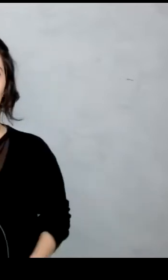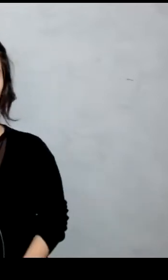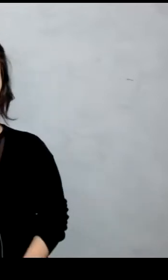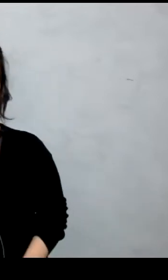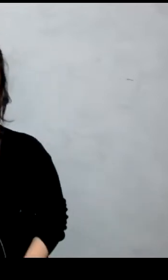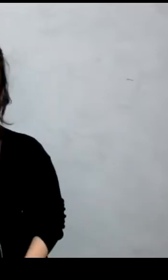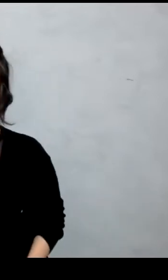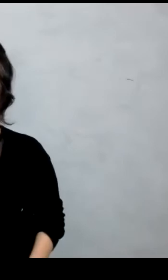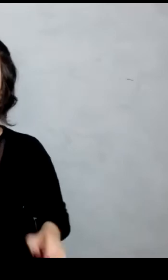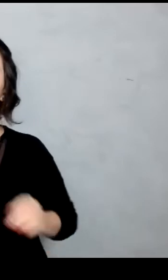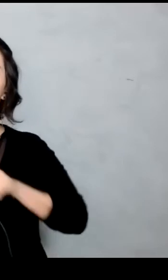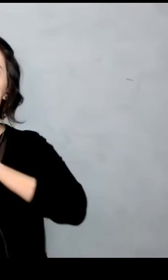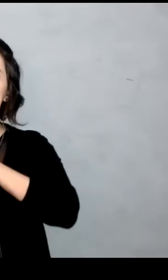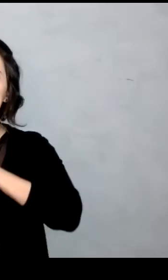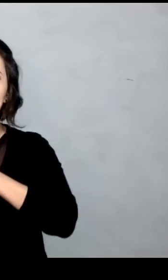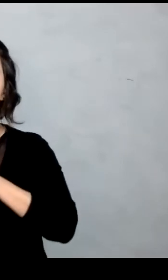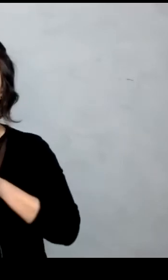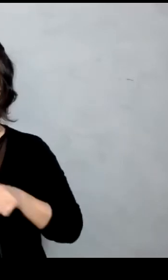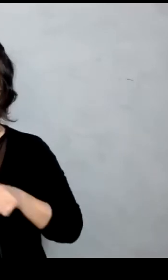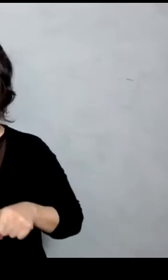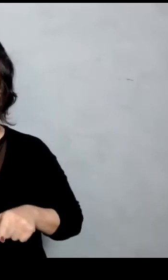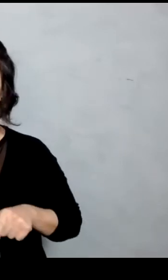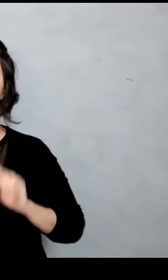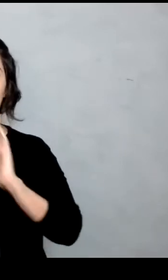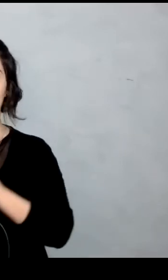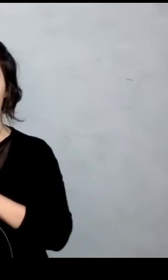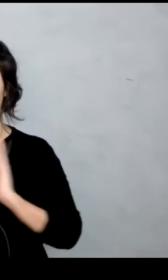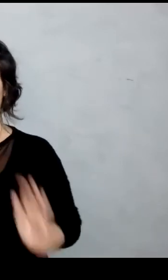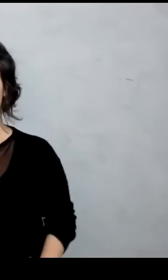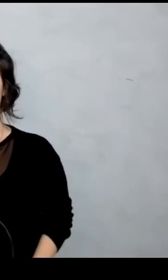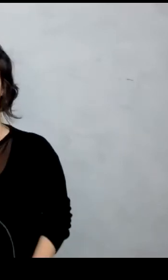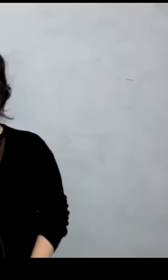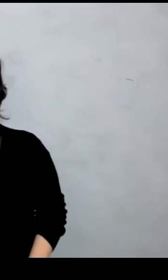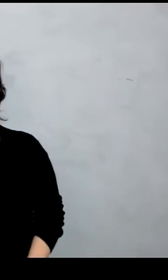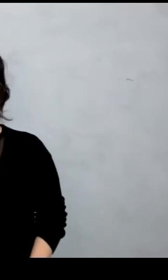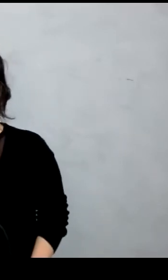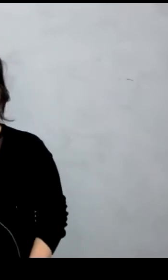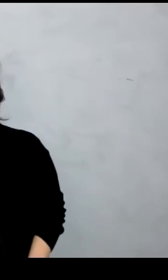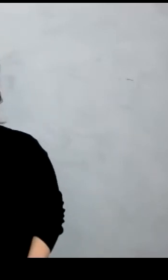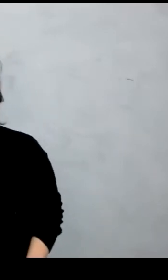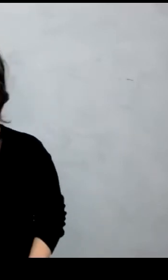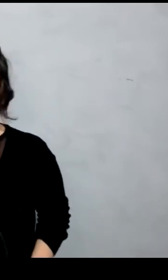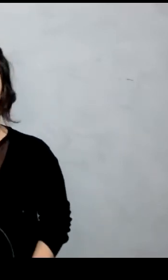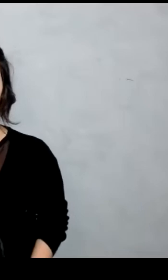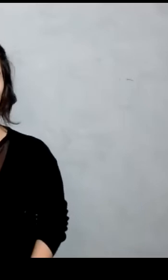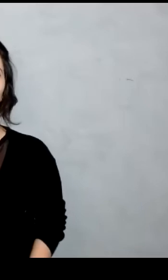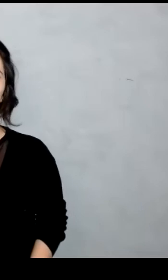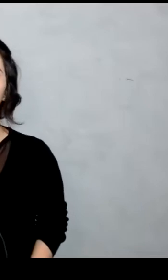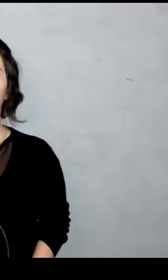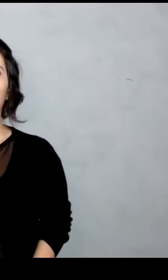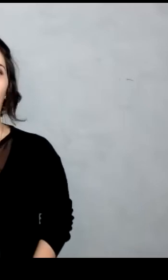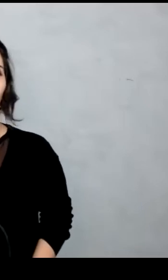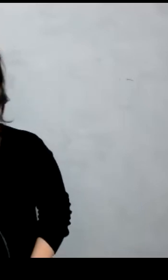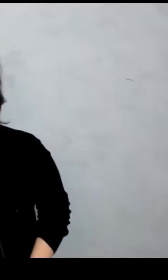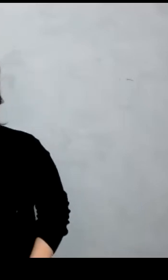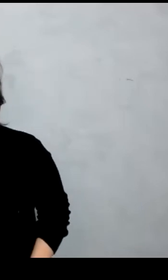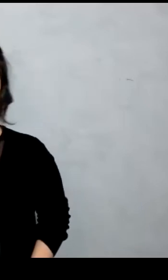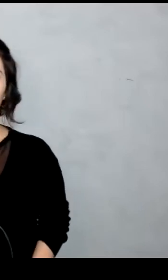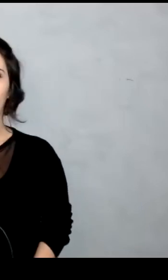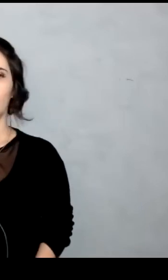Sul, Guarani, Aruac e Cari. Podemos começar, professor, seja muito